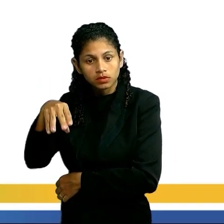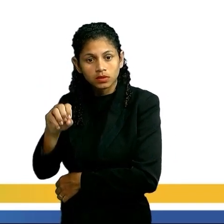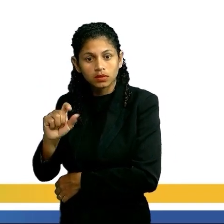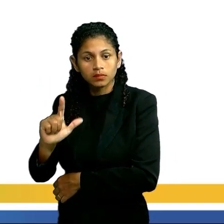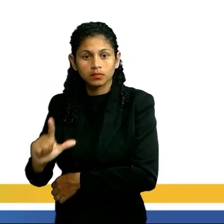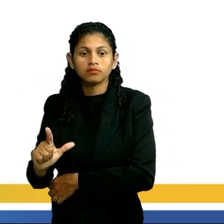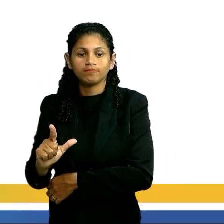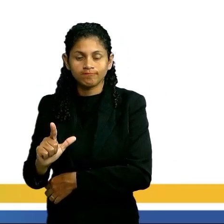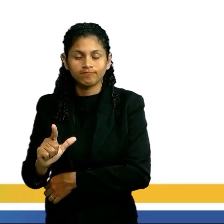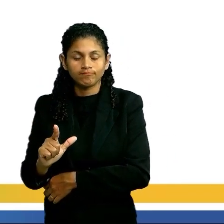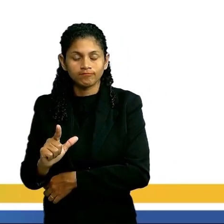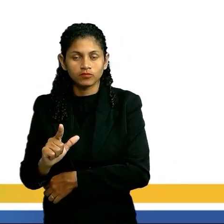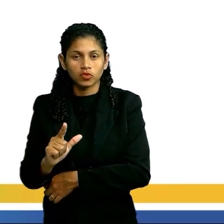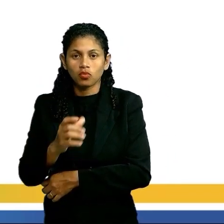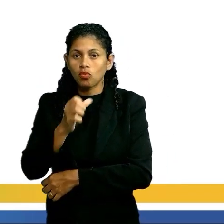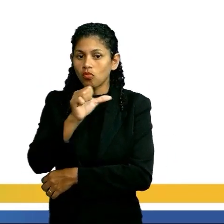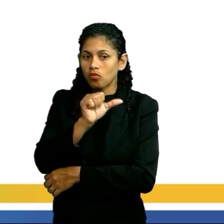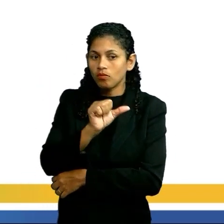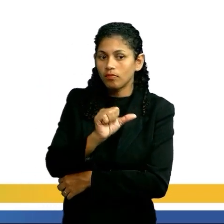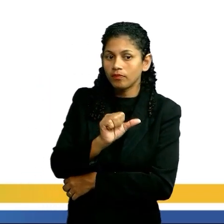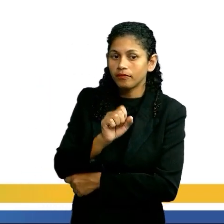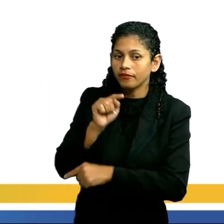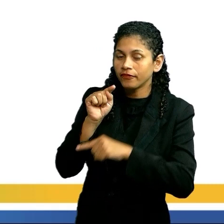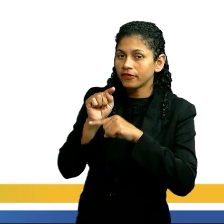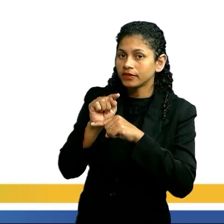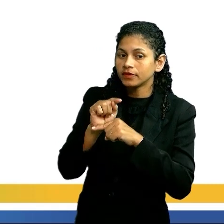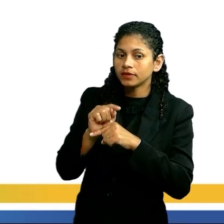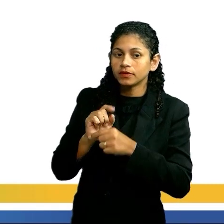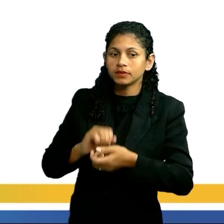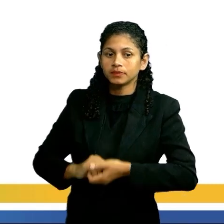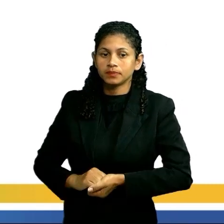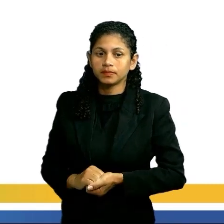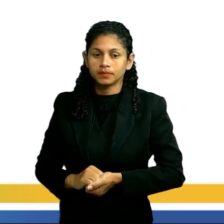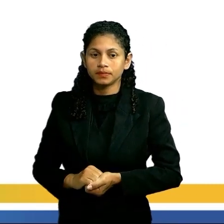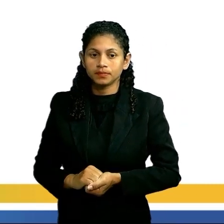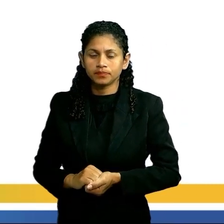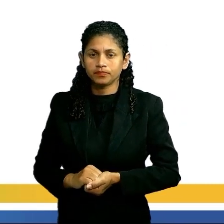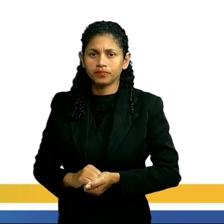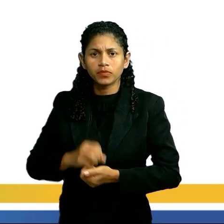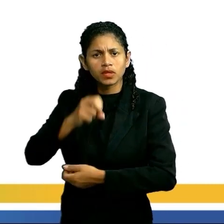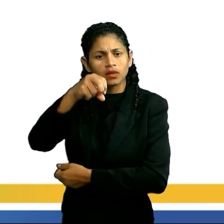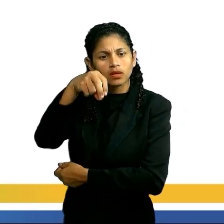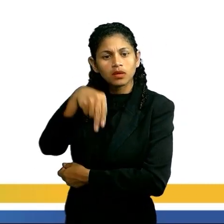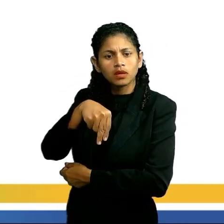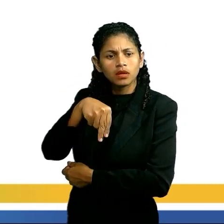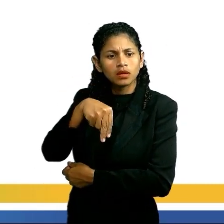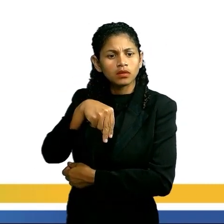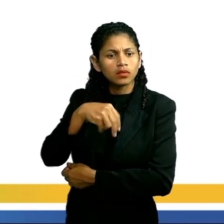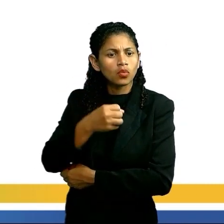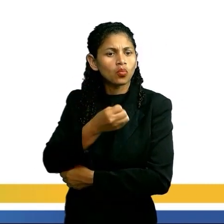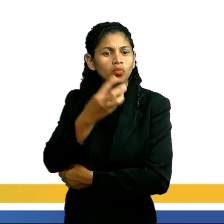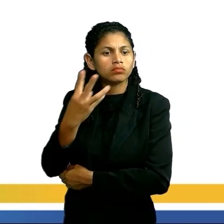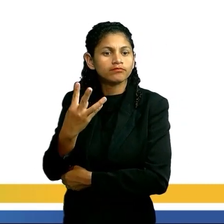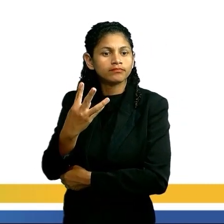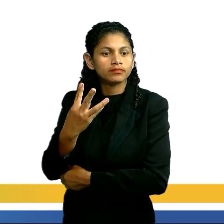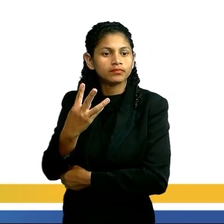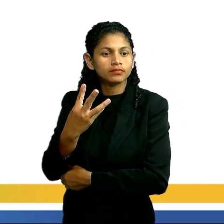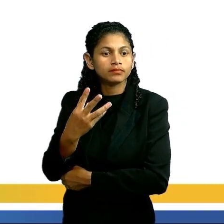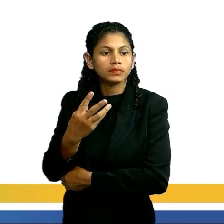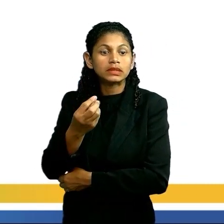8, 96, certo? Nitrogênio, eu tenho quantos? Tenho 3 átomos.